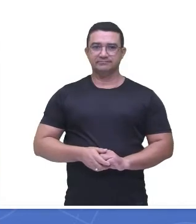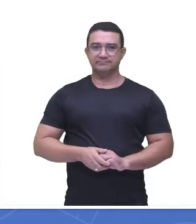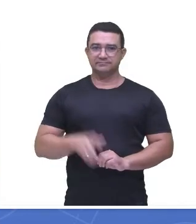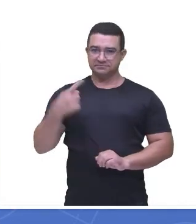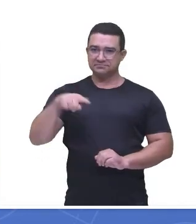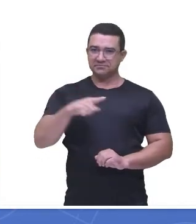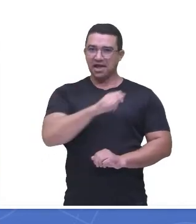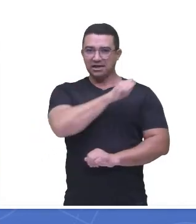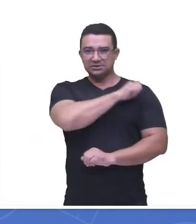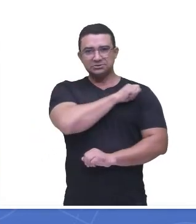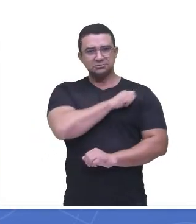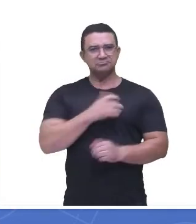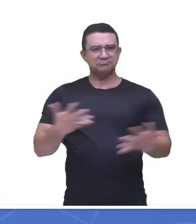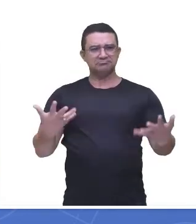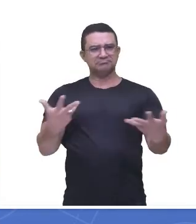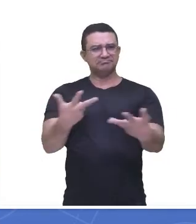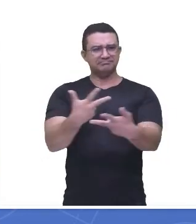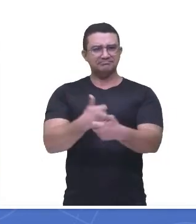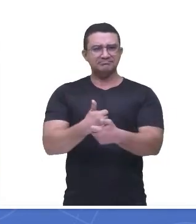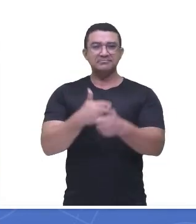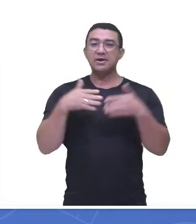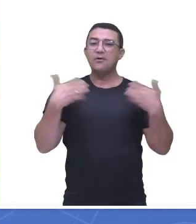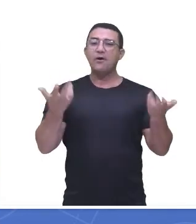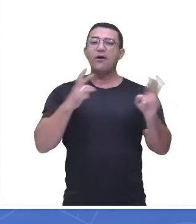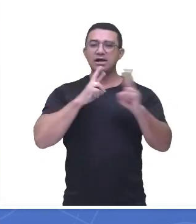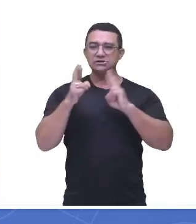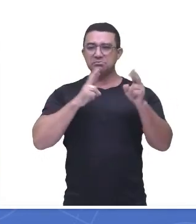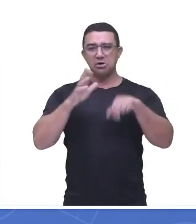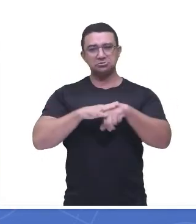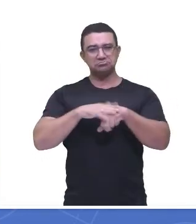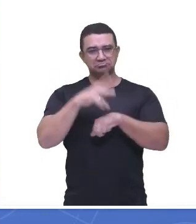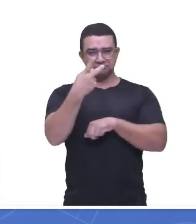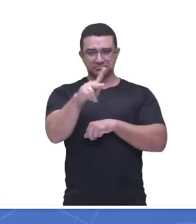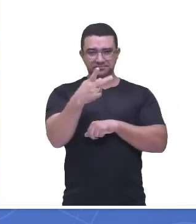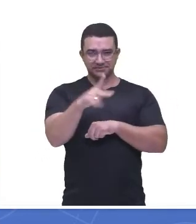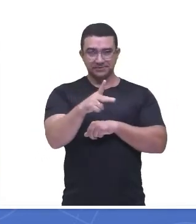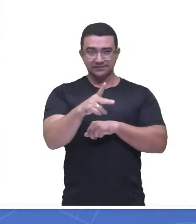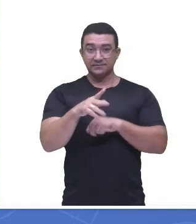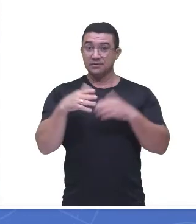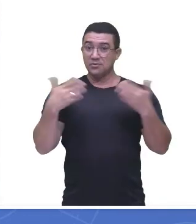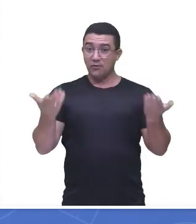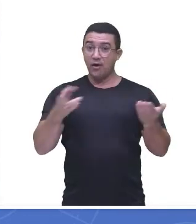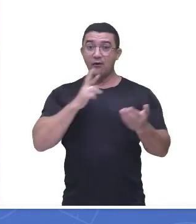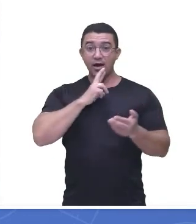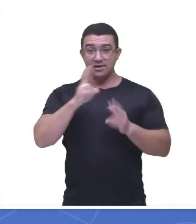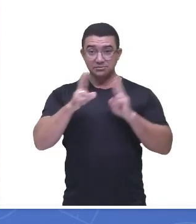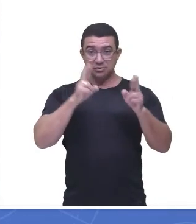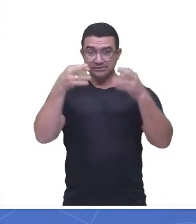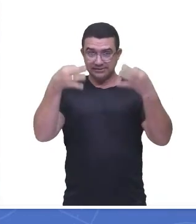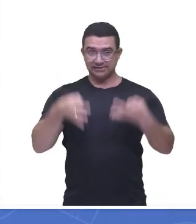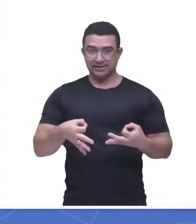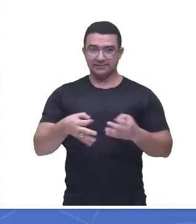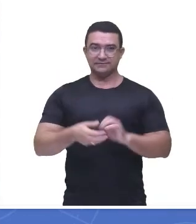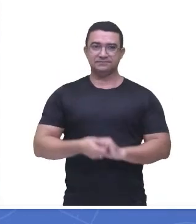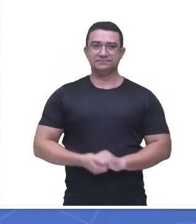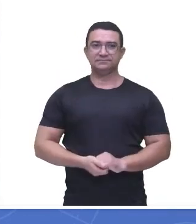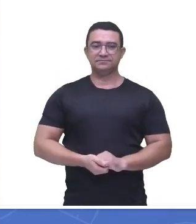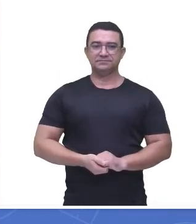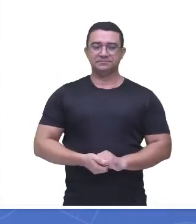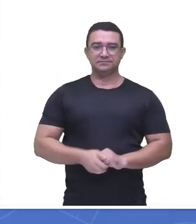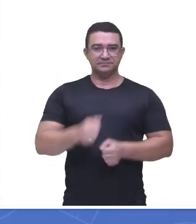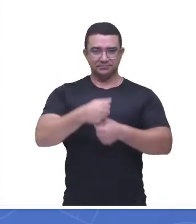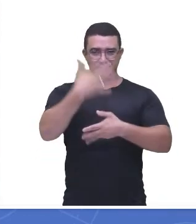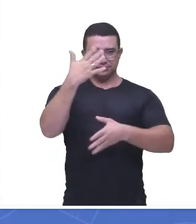maravilhosos, quais foram as respostas de vocês, ou melhor, qual é a resposta correta? Olha aí